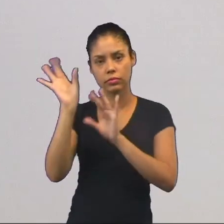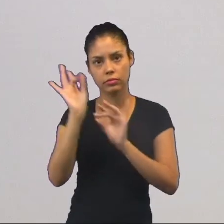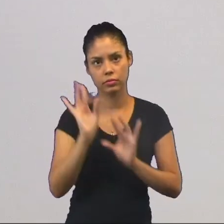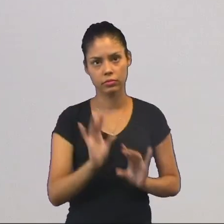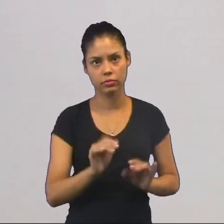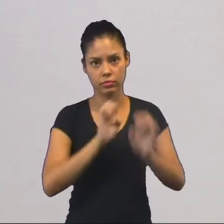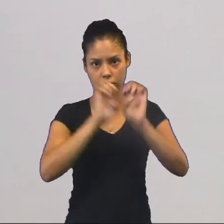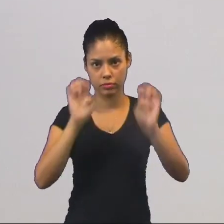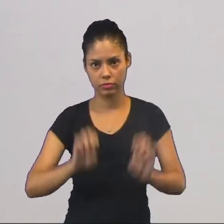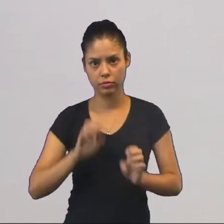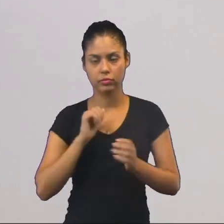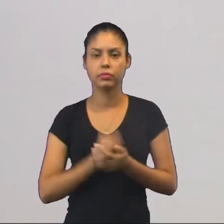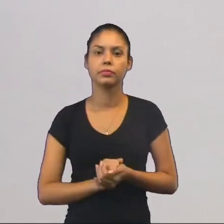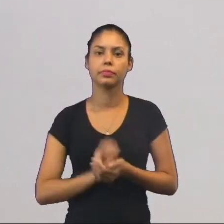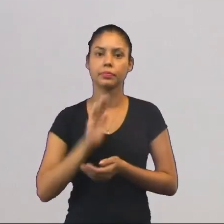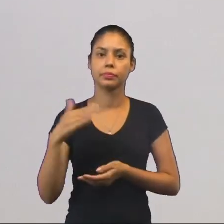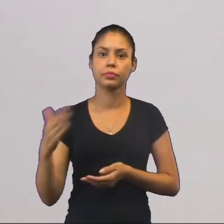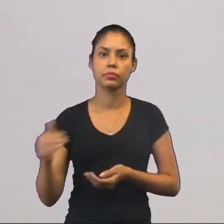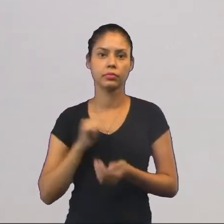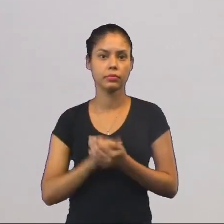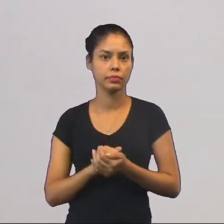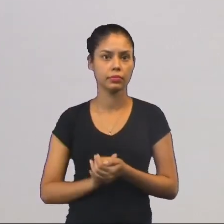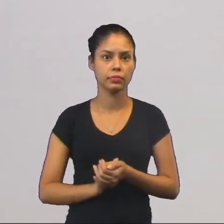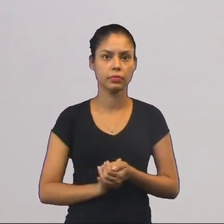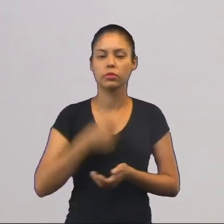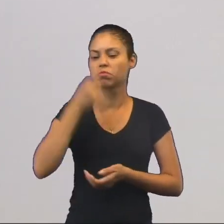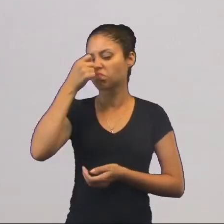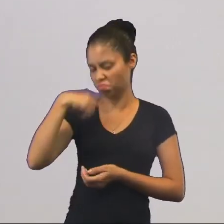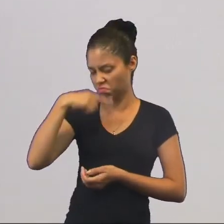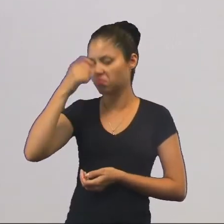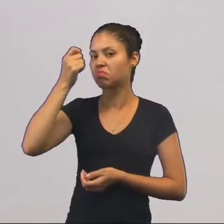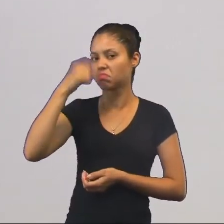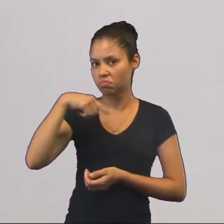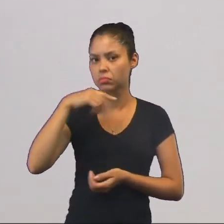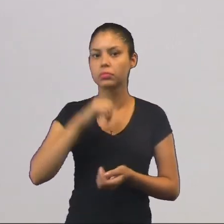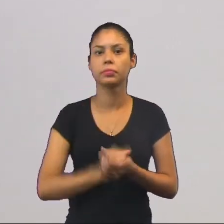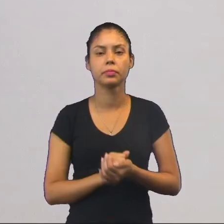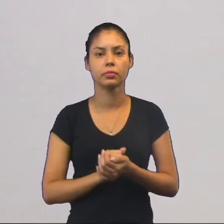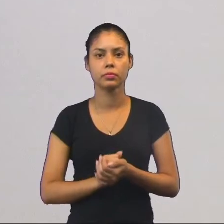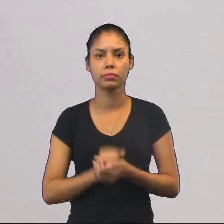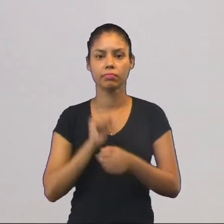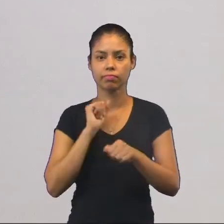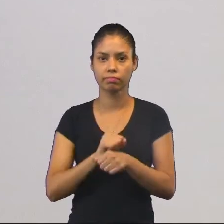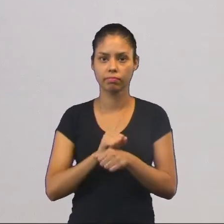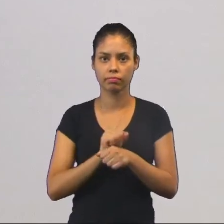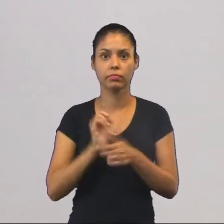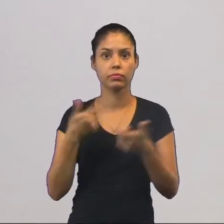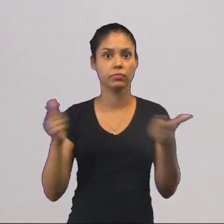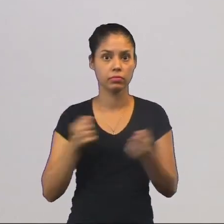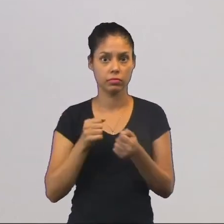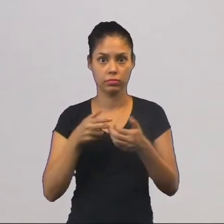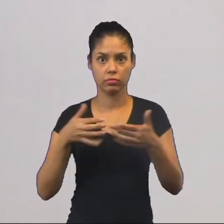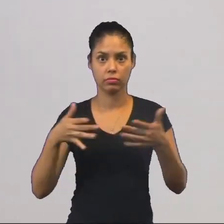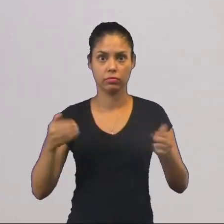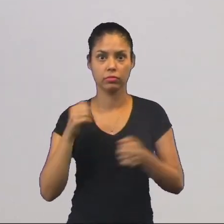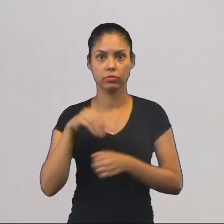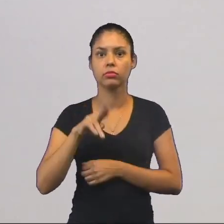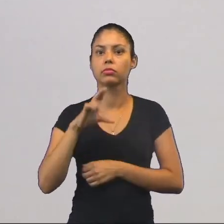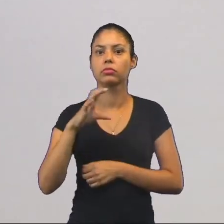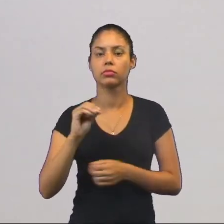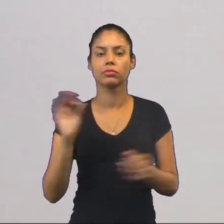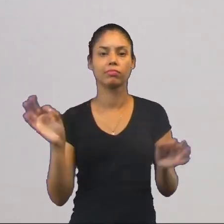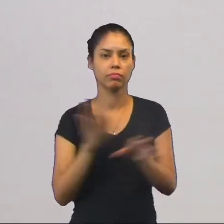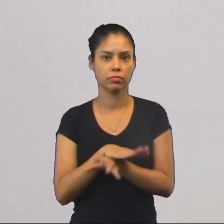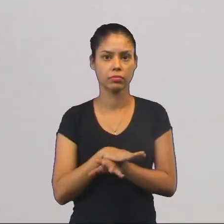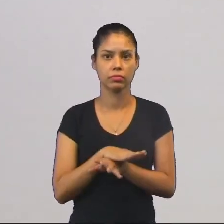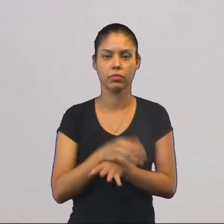uma dessas estruturas. Porque quando de repente você está gripado e o seu nariz ele está entupido por conta da grande quantidade de muco, acaba